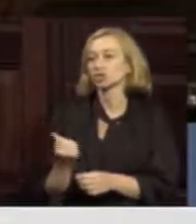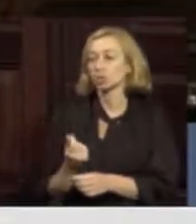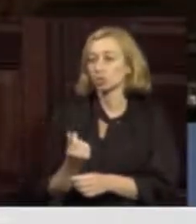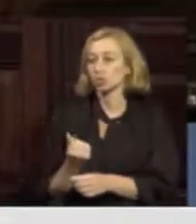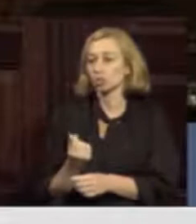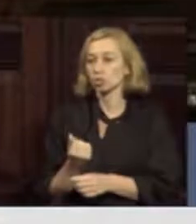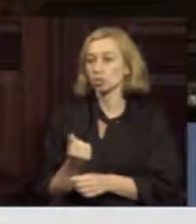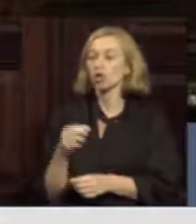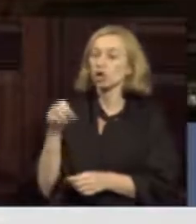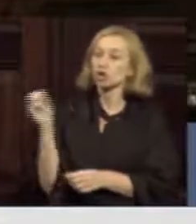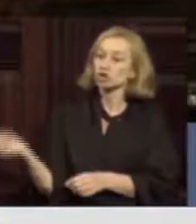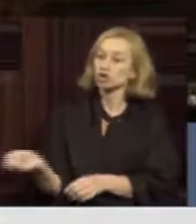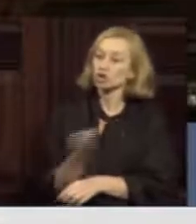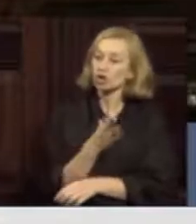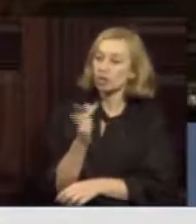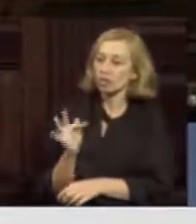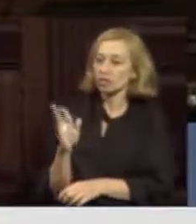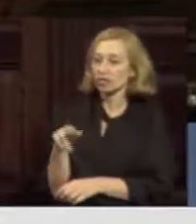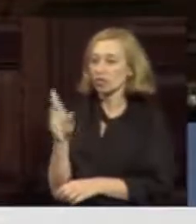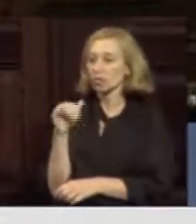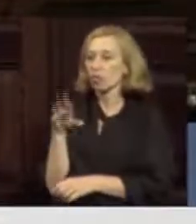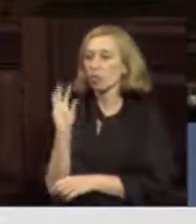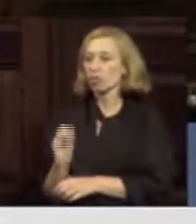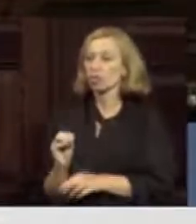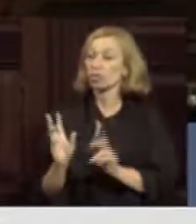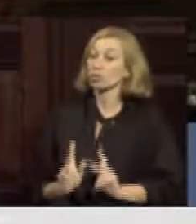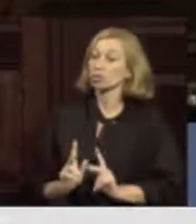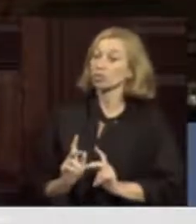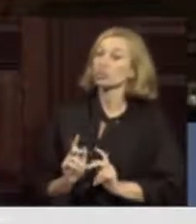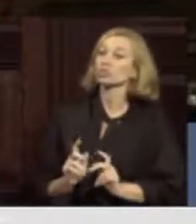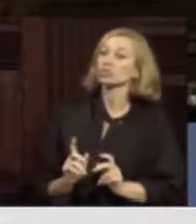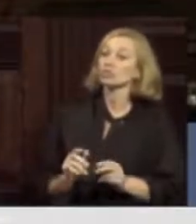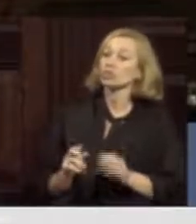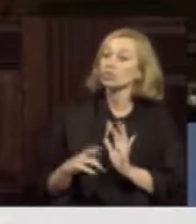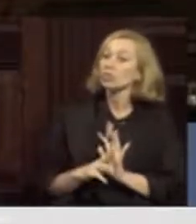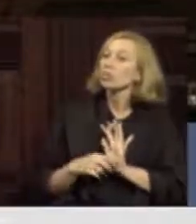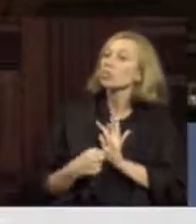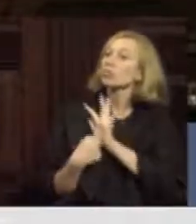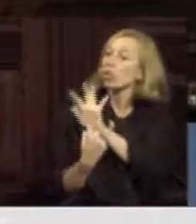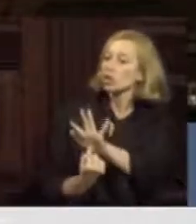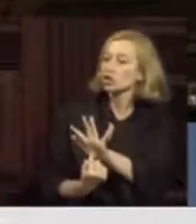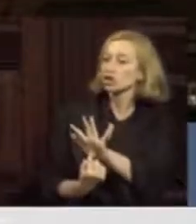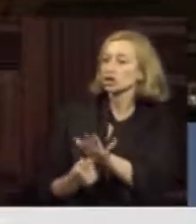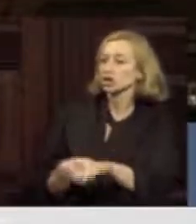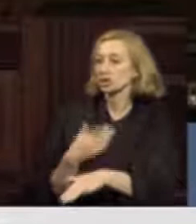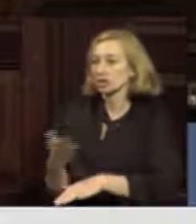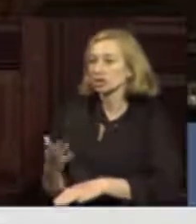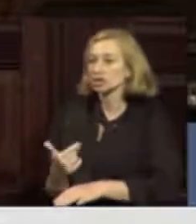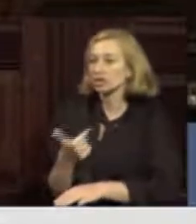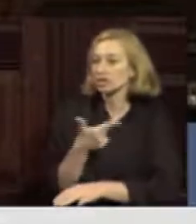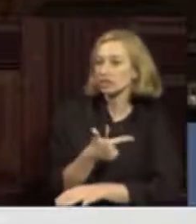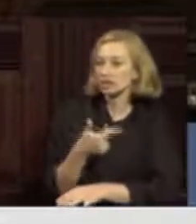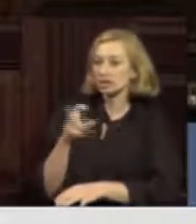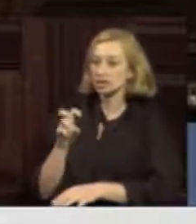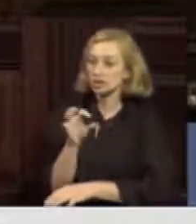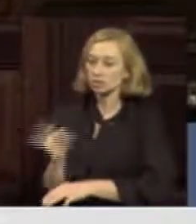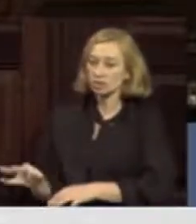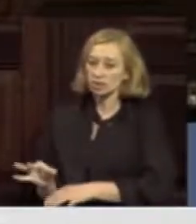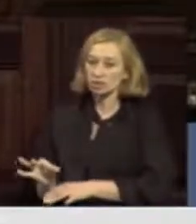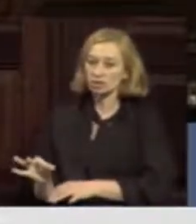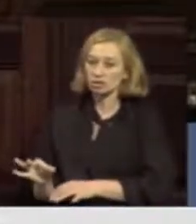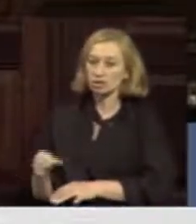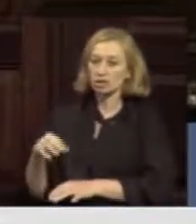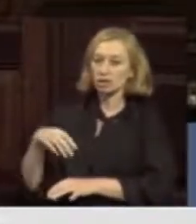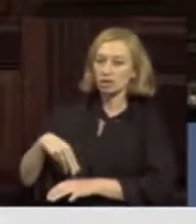É preciso ver a moda íntima. Nova Friburgo responde por 25% da produção nacional